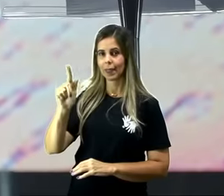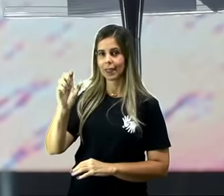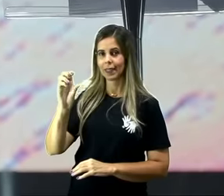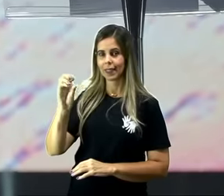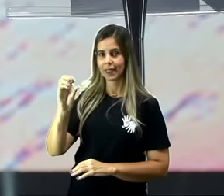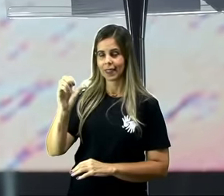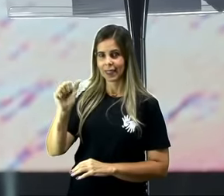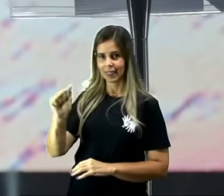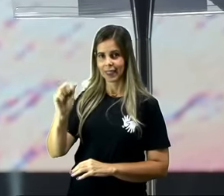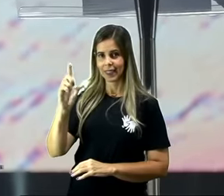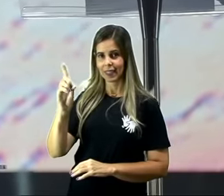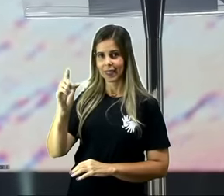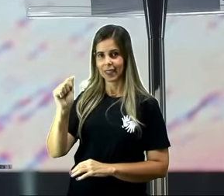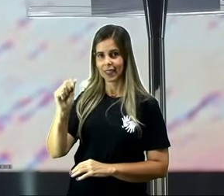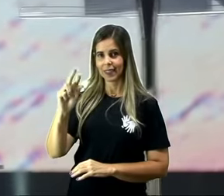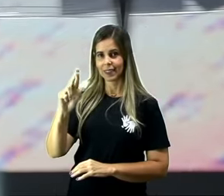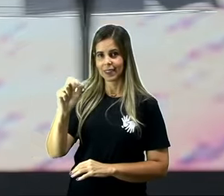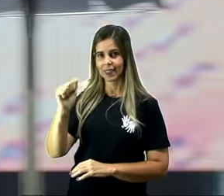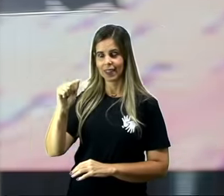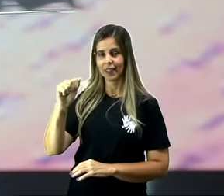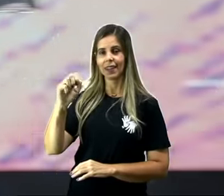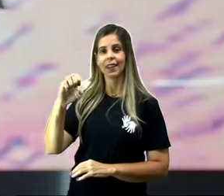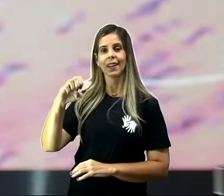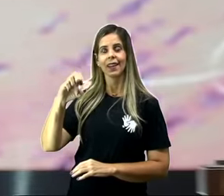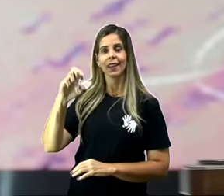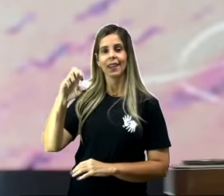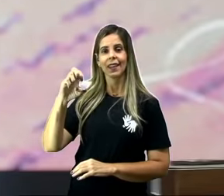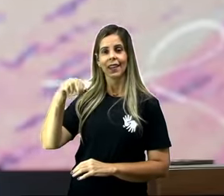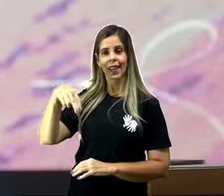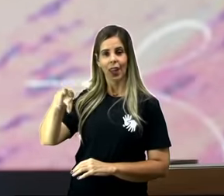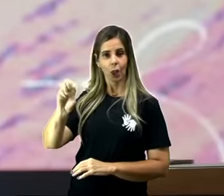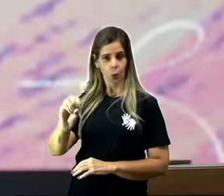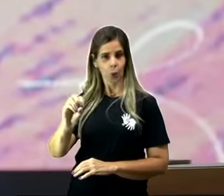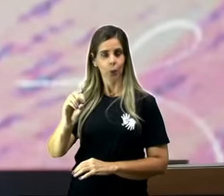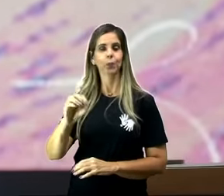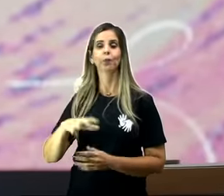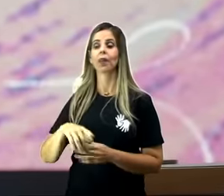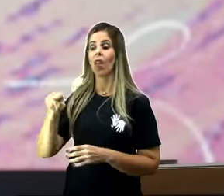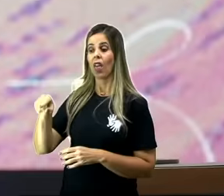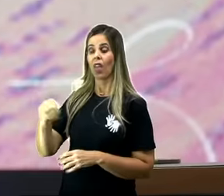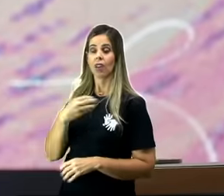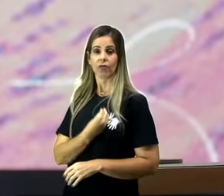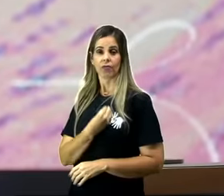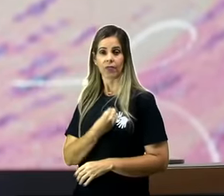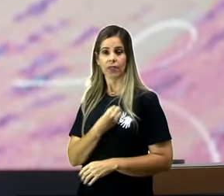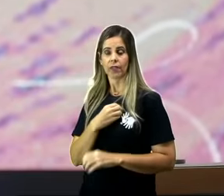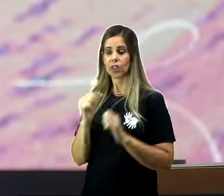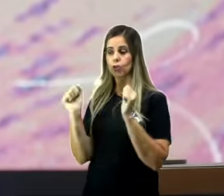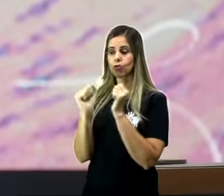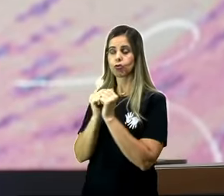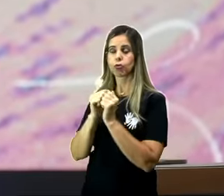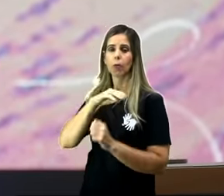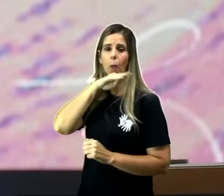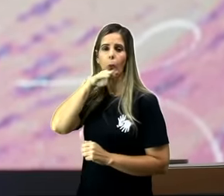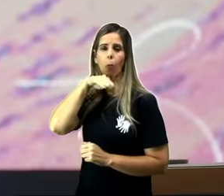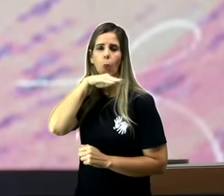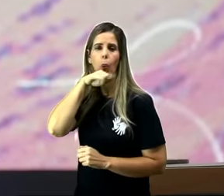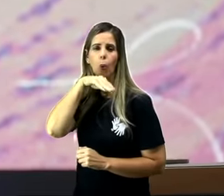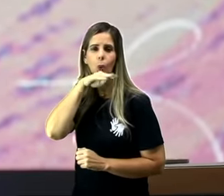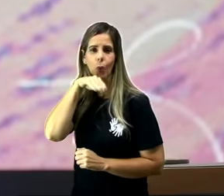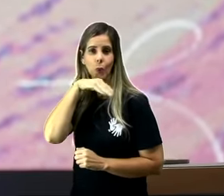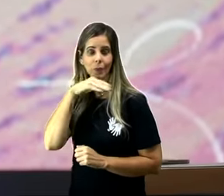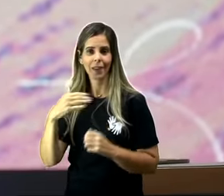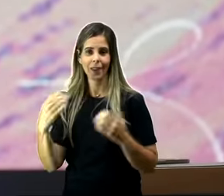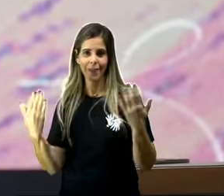10 cidades. Ei, levante a mão e recebe essa palavra. Um homem que vivia em sepulcros agora está fazendo reviver